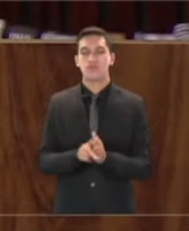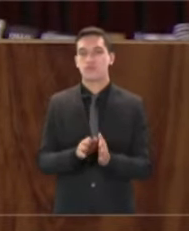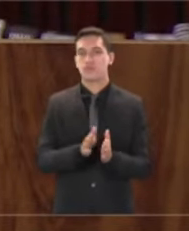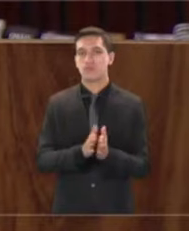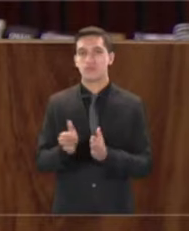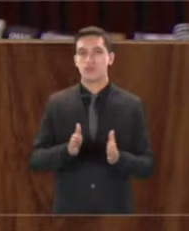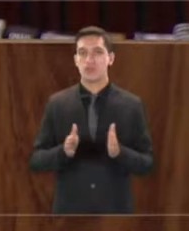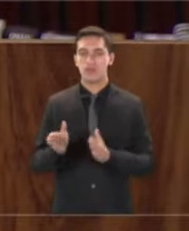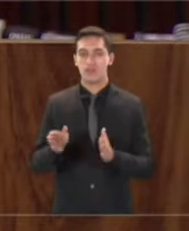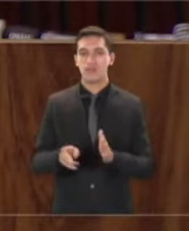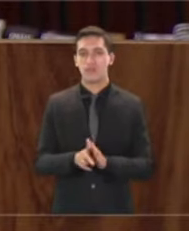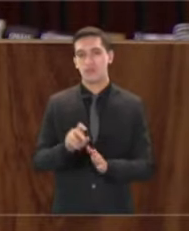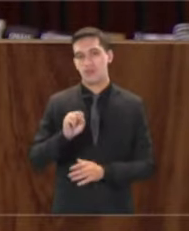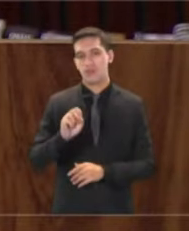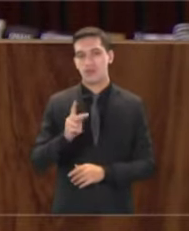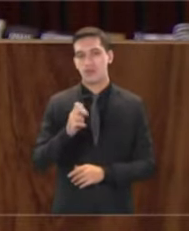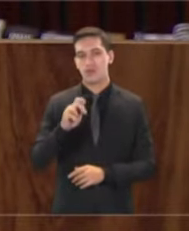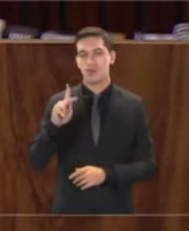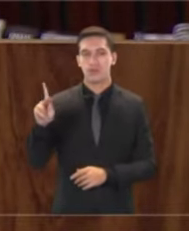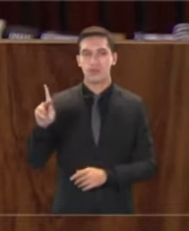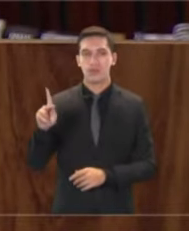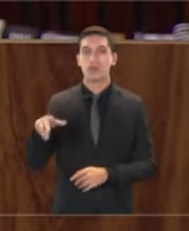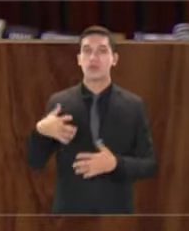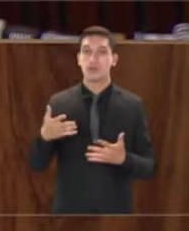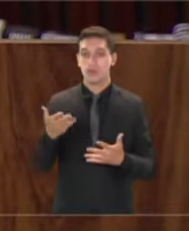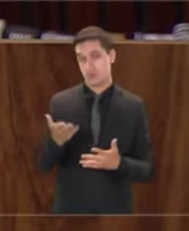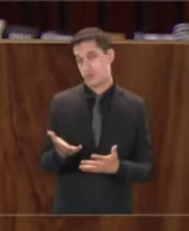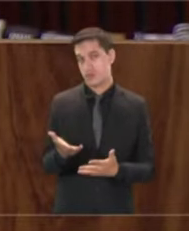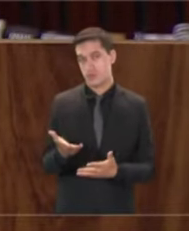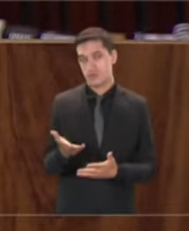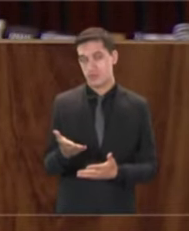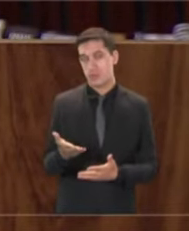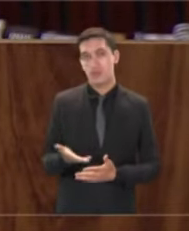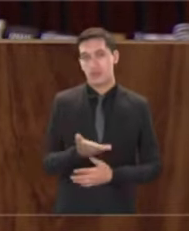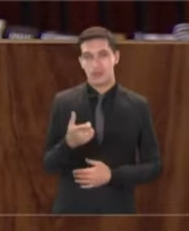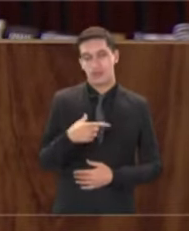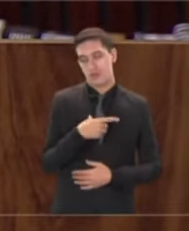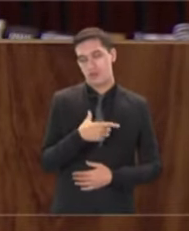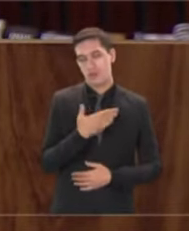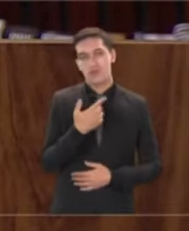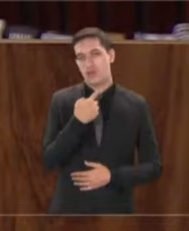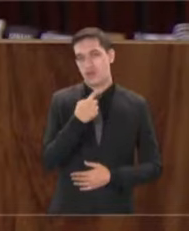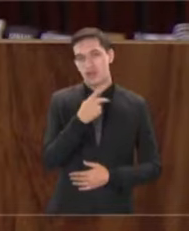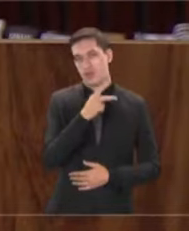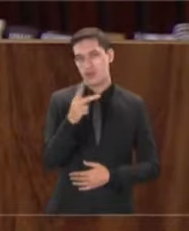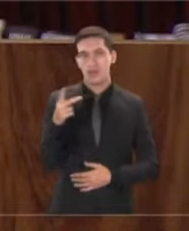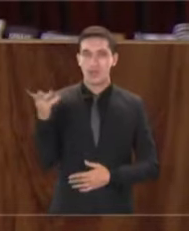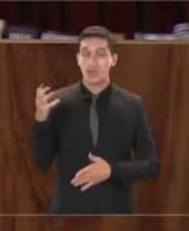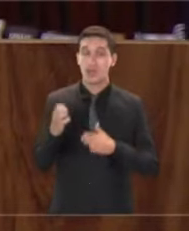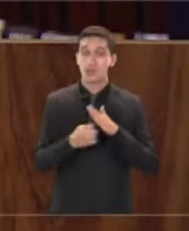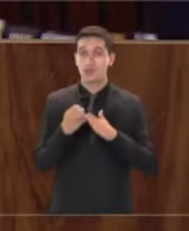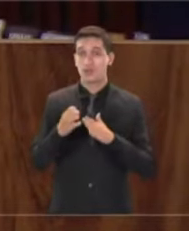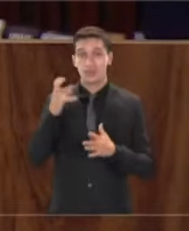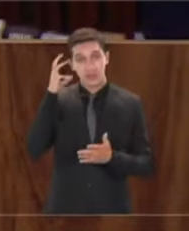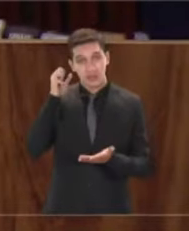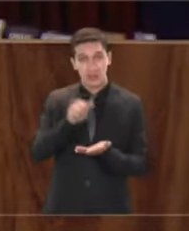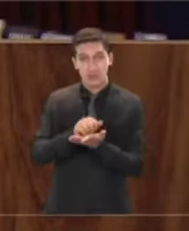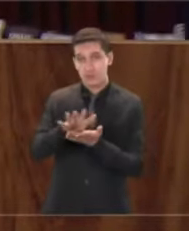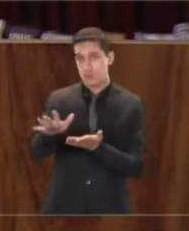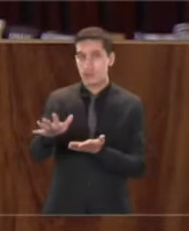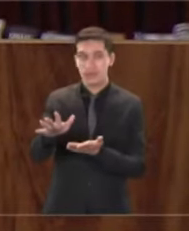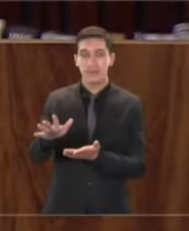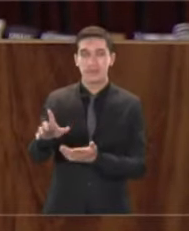de Shelp. Então, assim é isso que eles estão querendo, que a Jovem Pan, na marra,